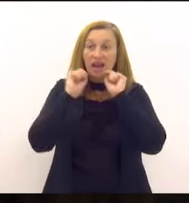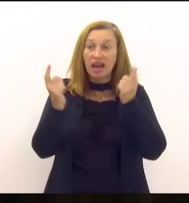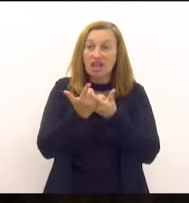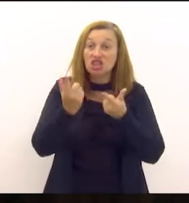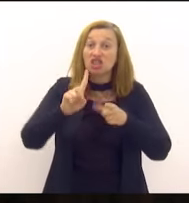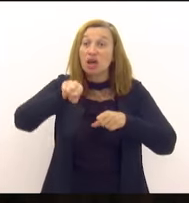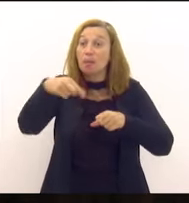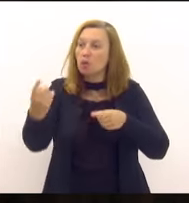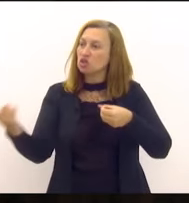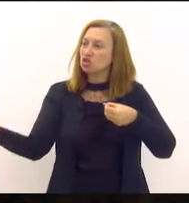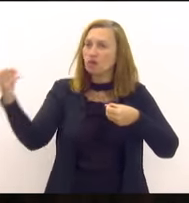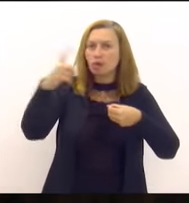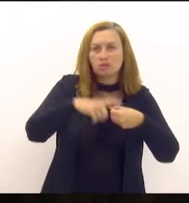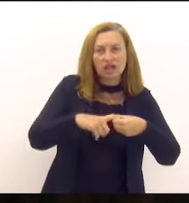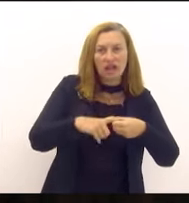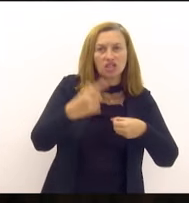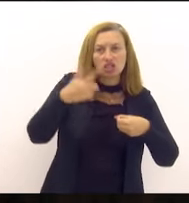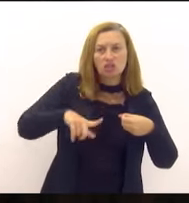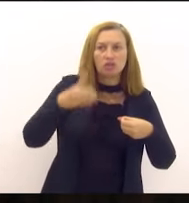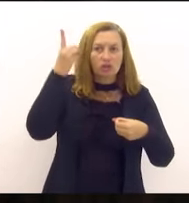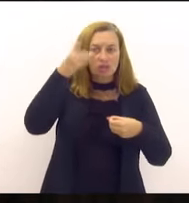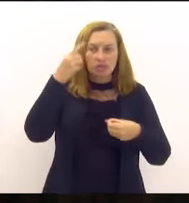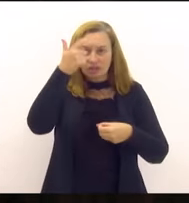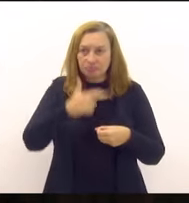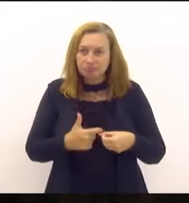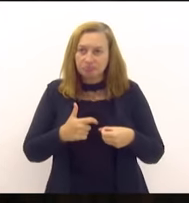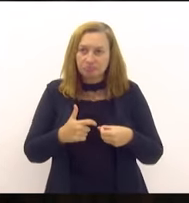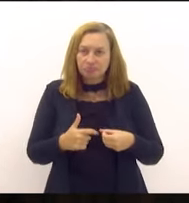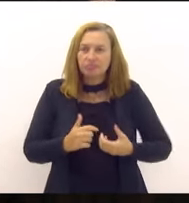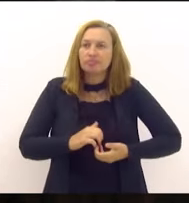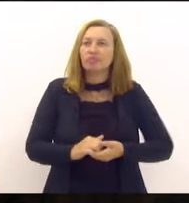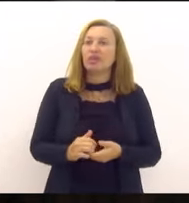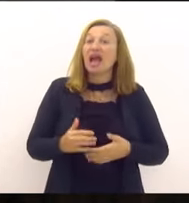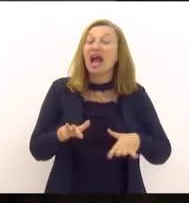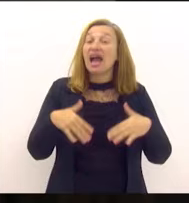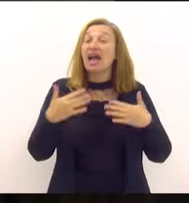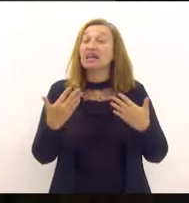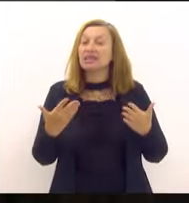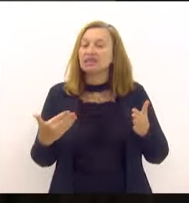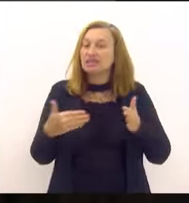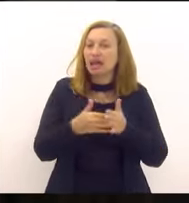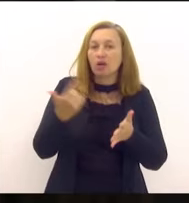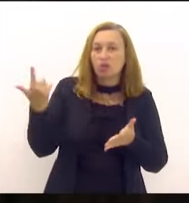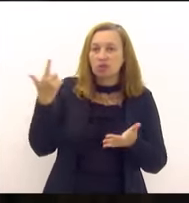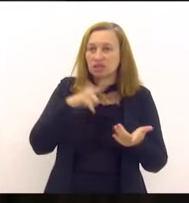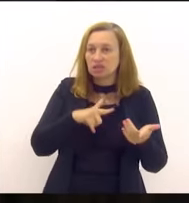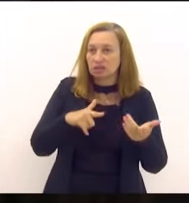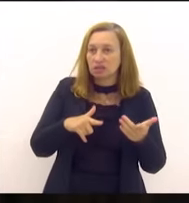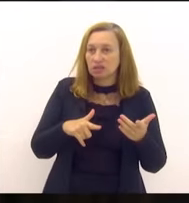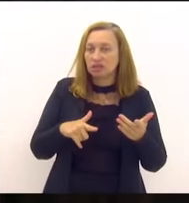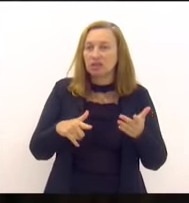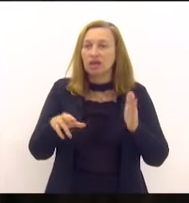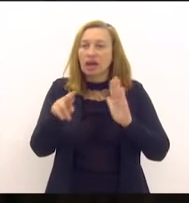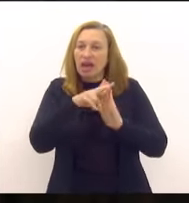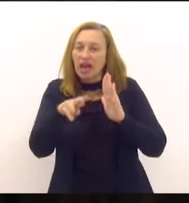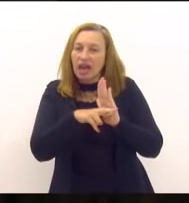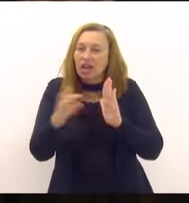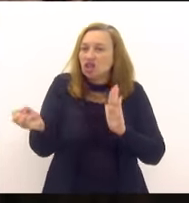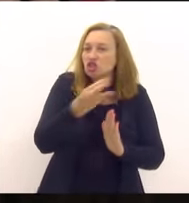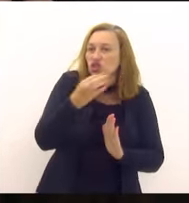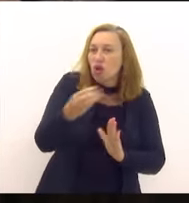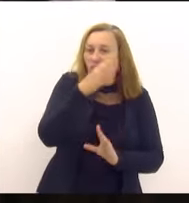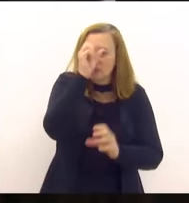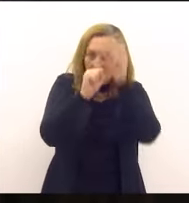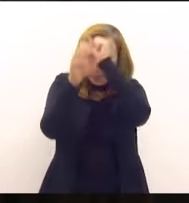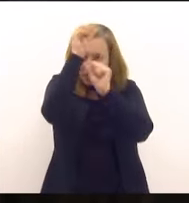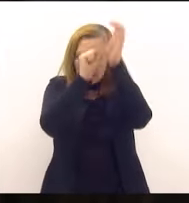a gente voltar a ser deputado, até pegar o traquejo aqui do dia a dia, a coisa complica demais. A gente perde o